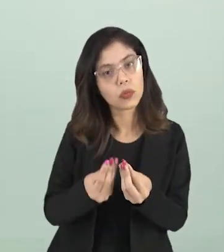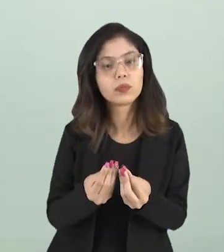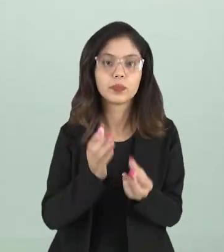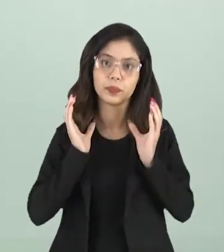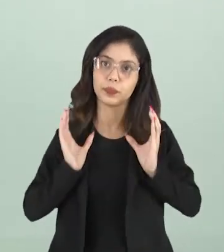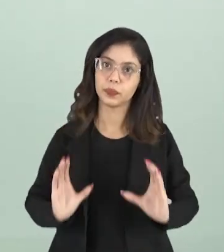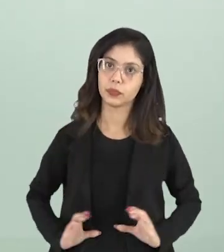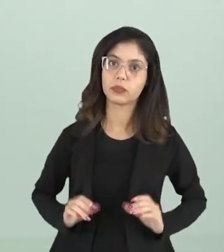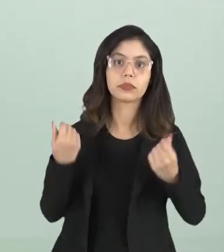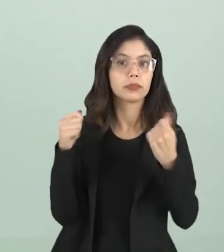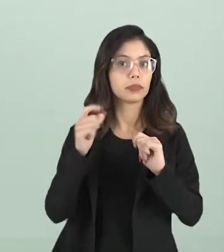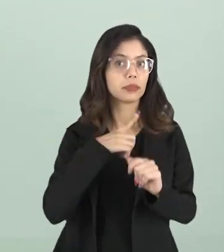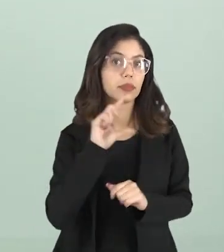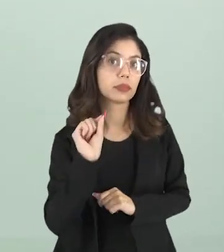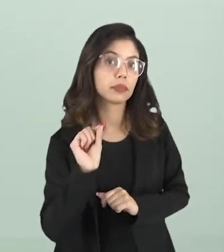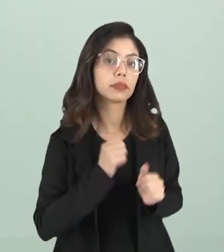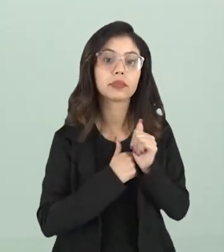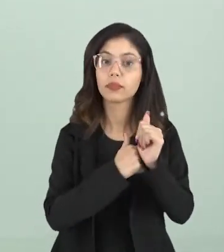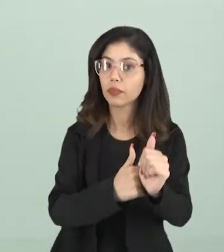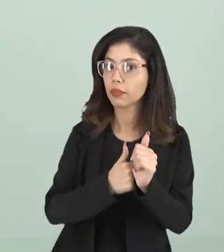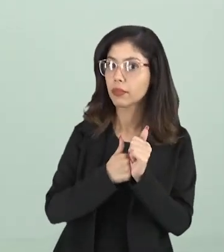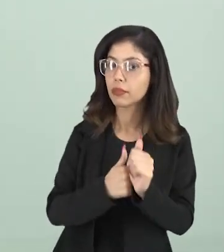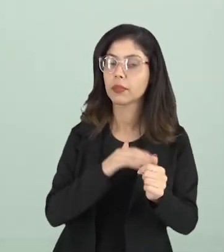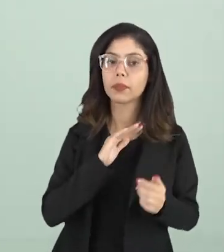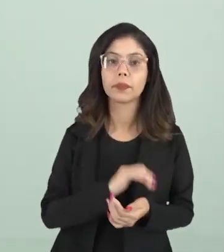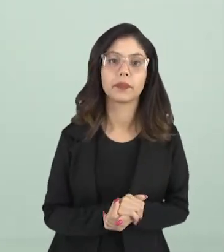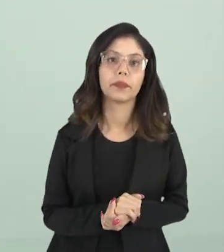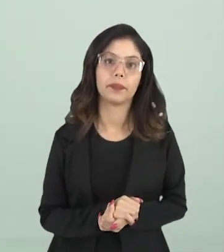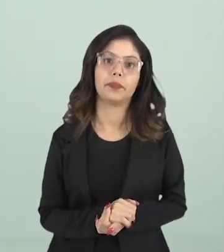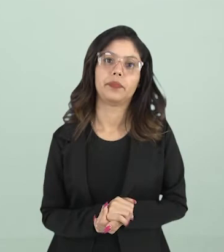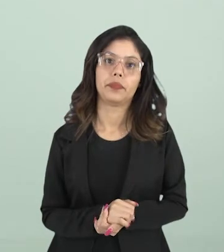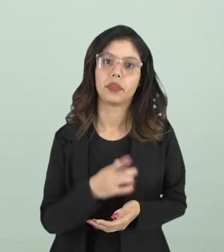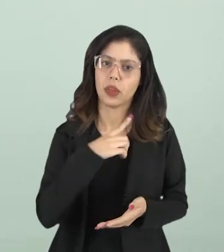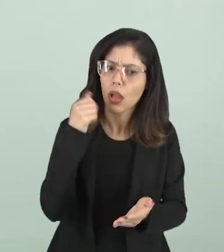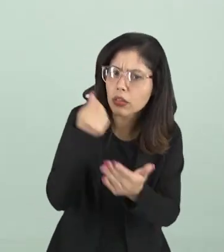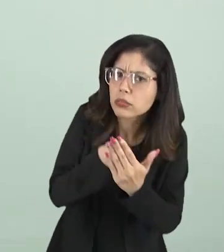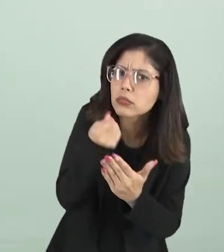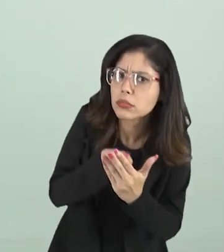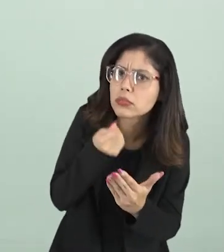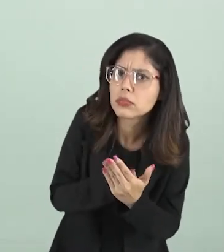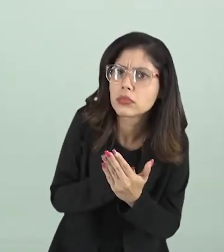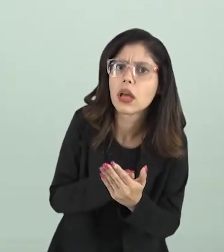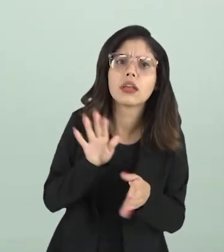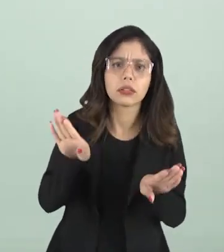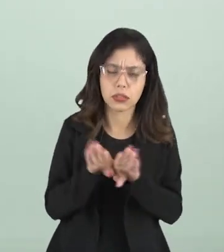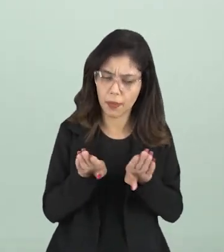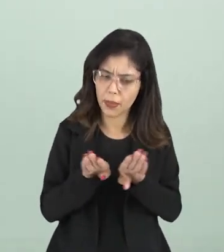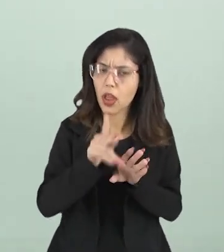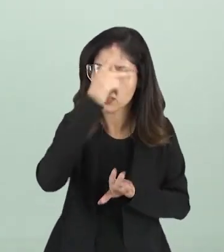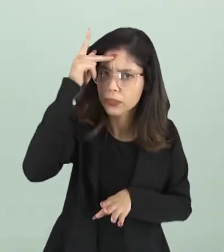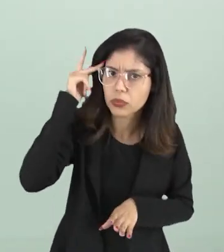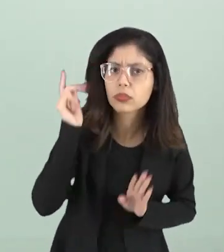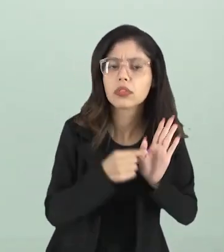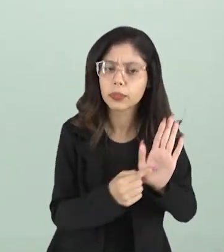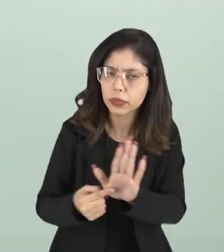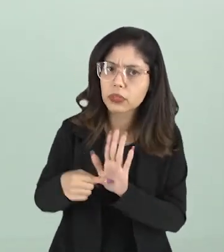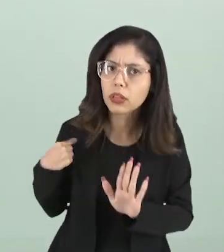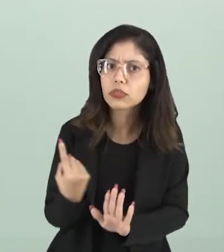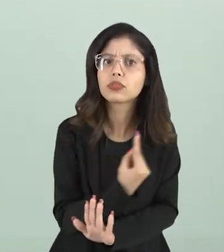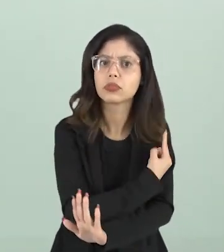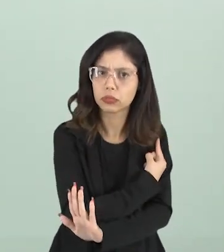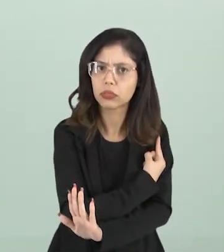cidadãos, precisamos acompanhar e precisamos exigir que esses representantes,